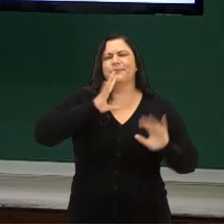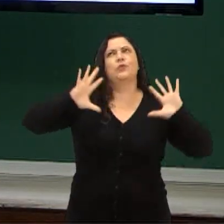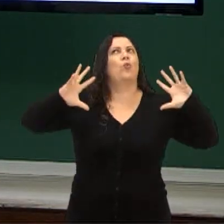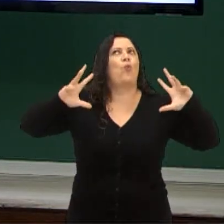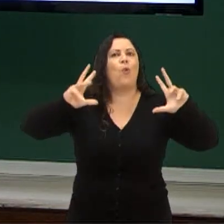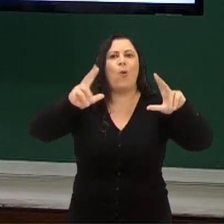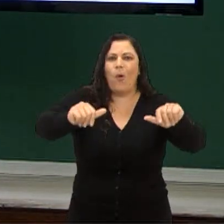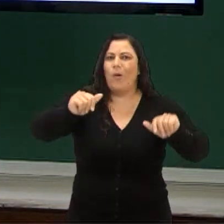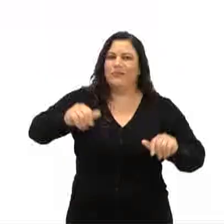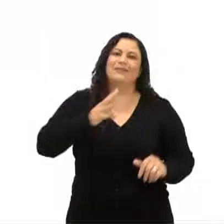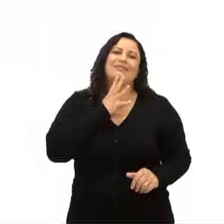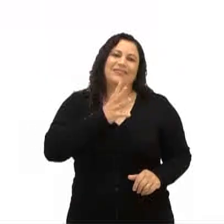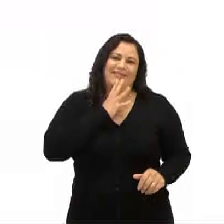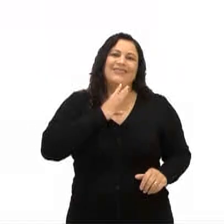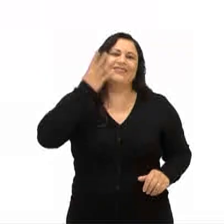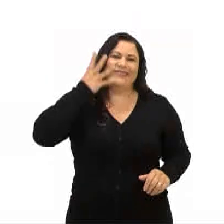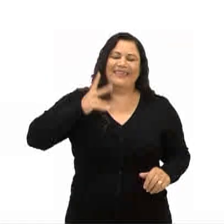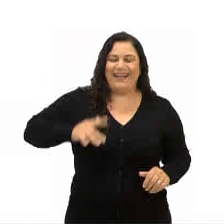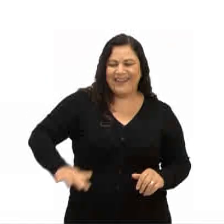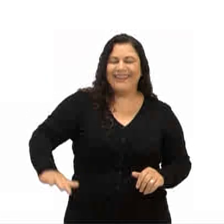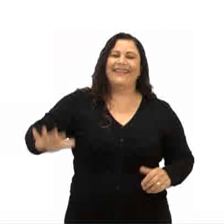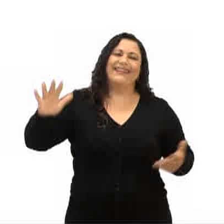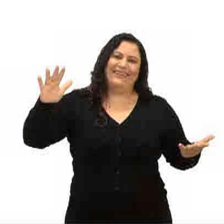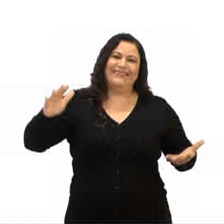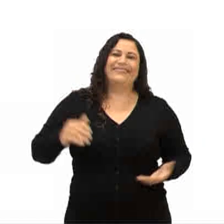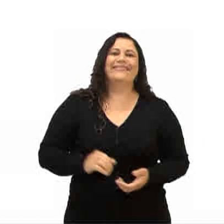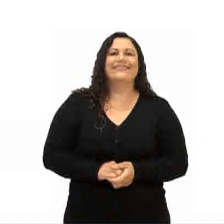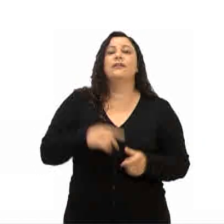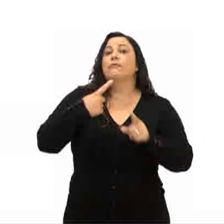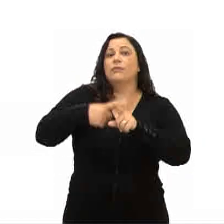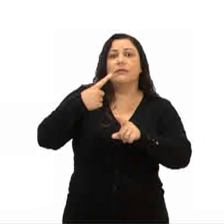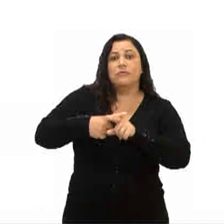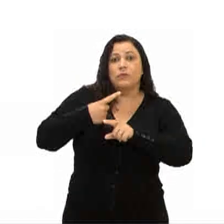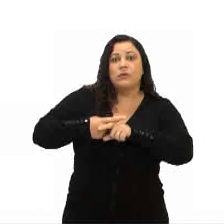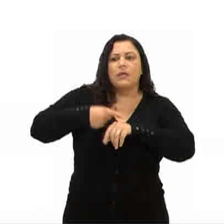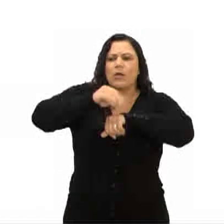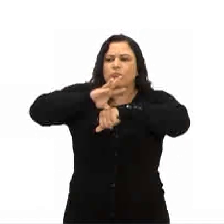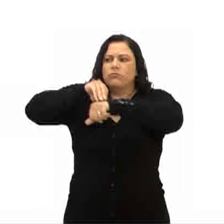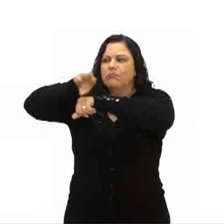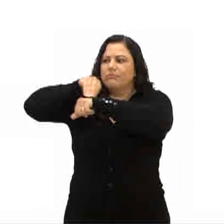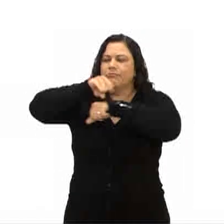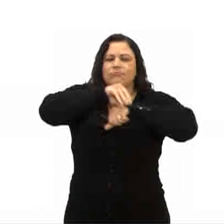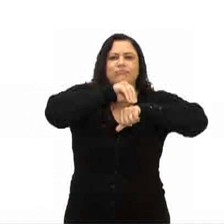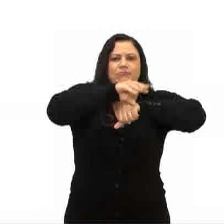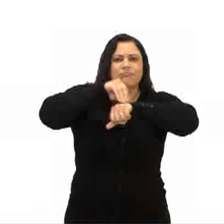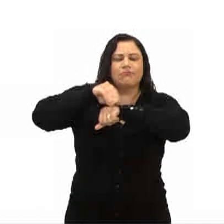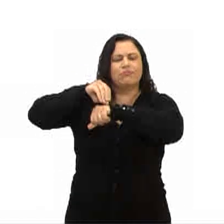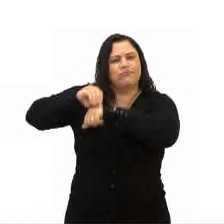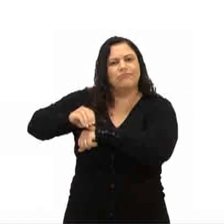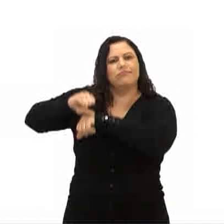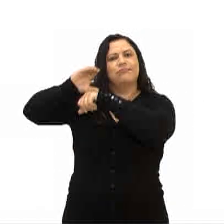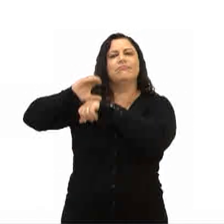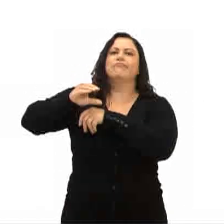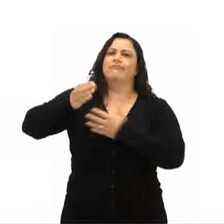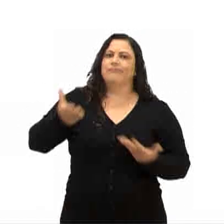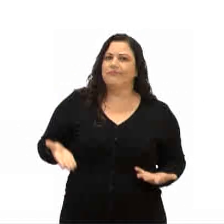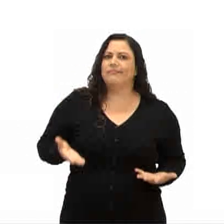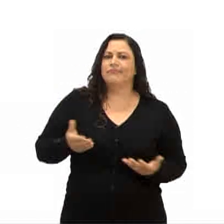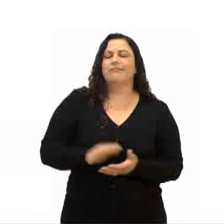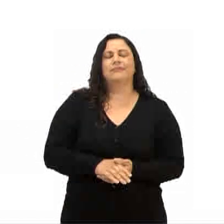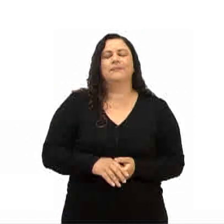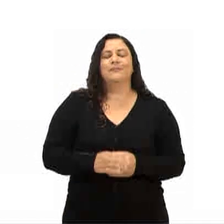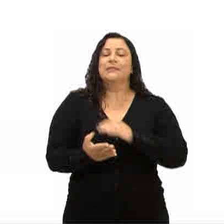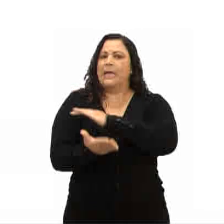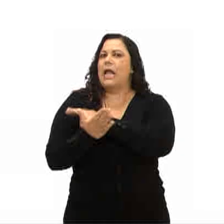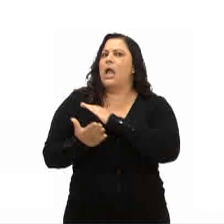Porquinhos. Né? Então, por que nós devemos aumentar o nosso conhecimento de mundo, pessoal? Porque ele ajuda muito a interpretar textos. A